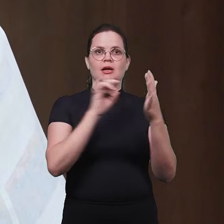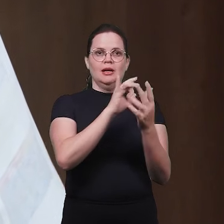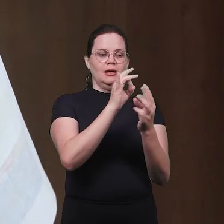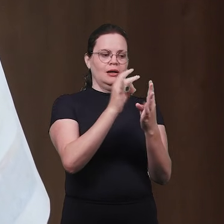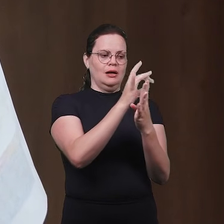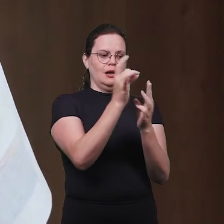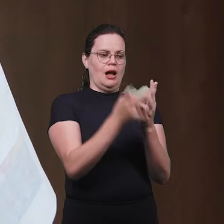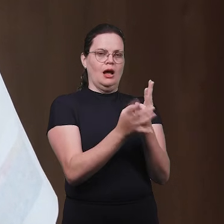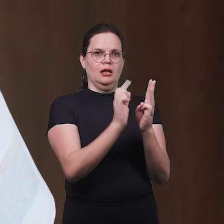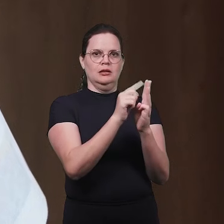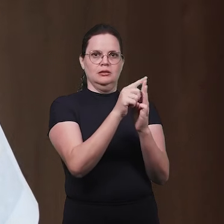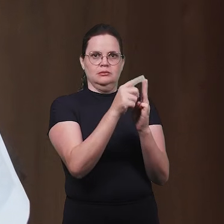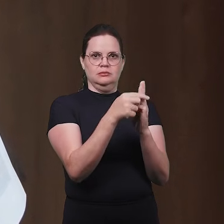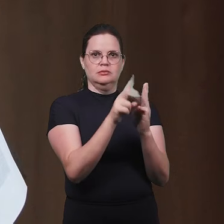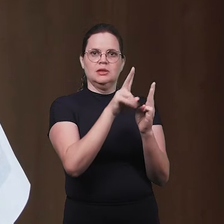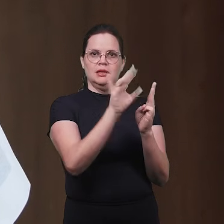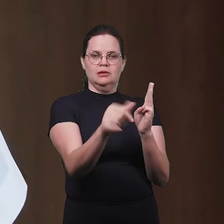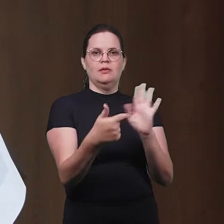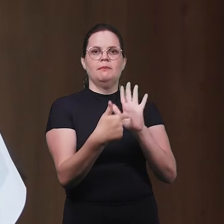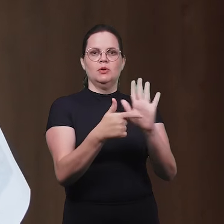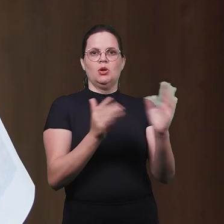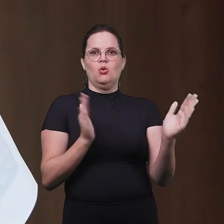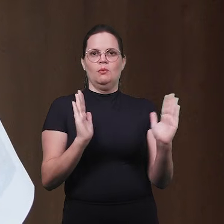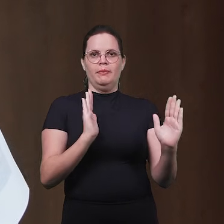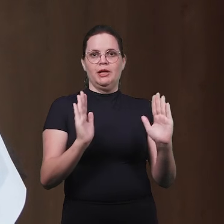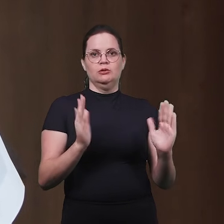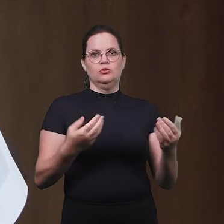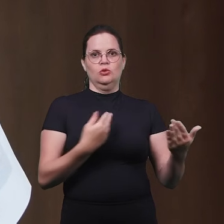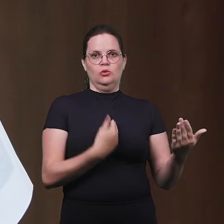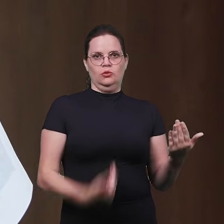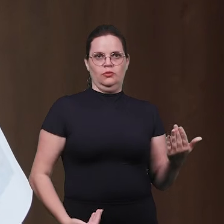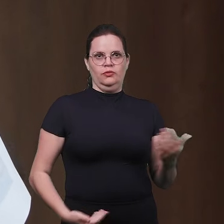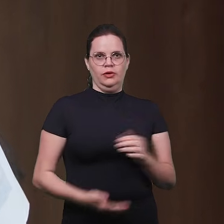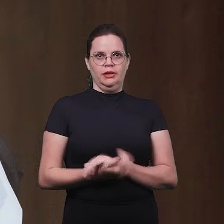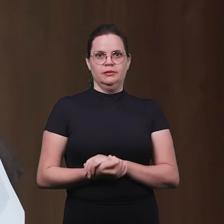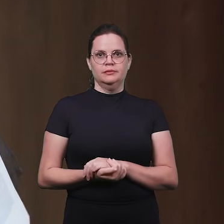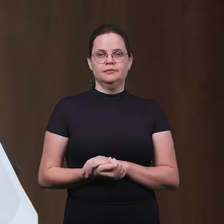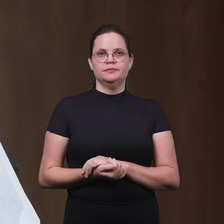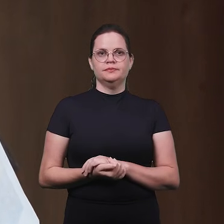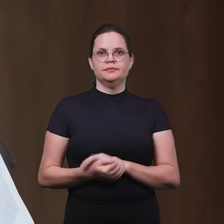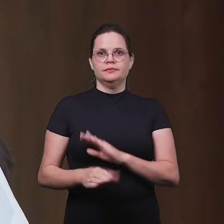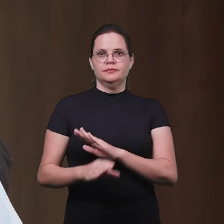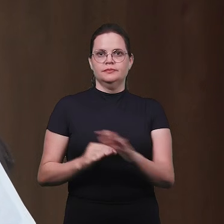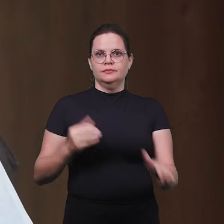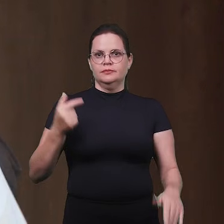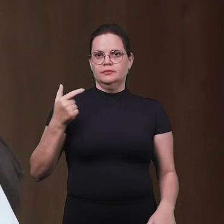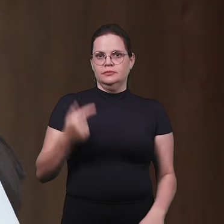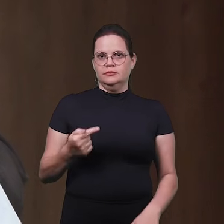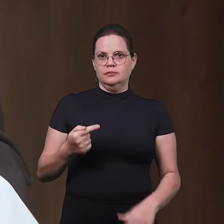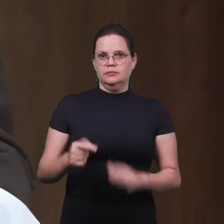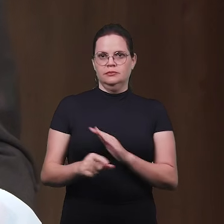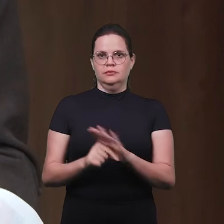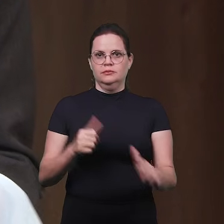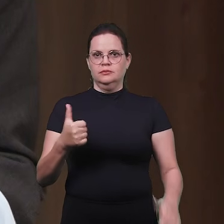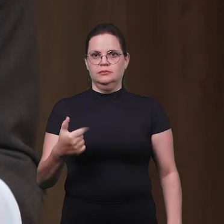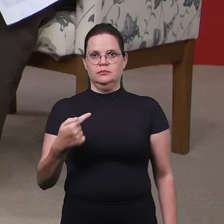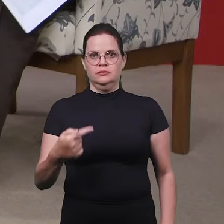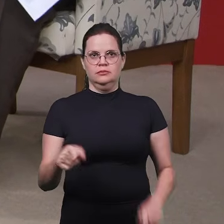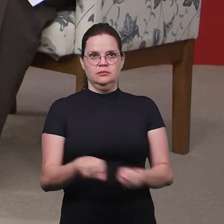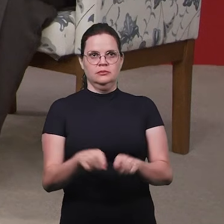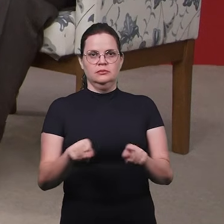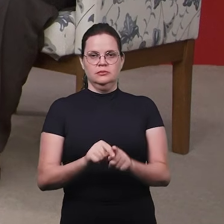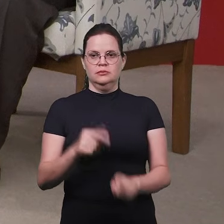reinos. Então está aqui Daniel 7, 17 e o 23,